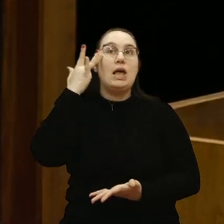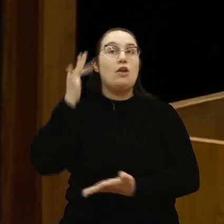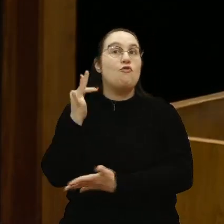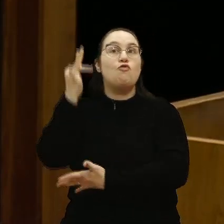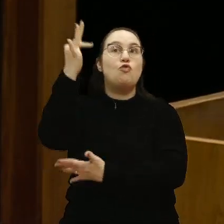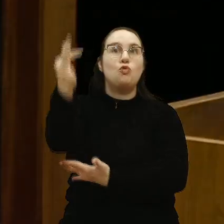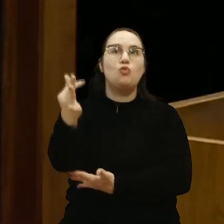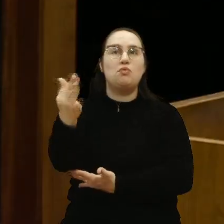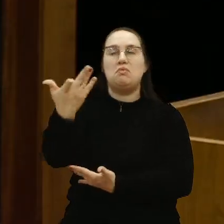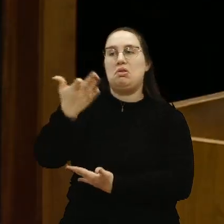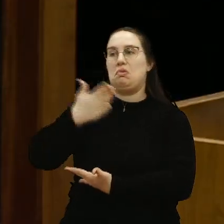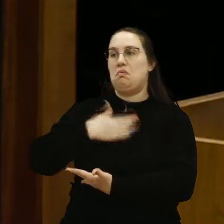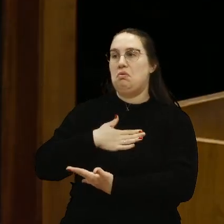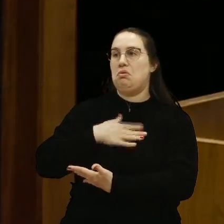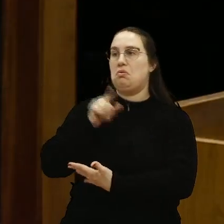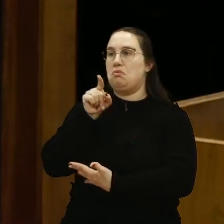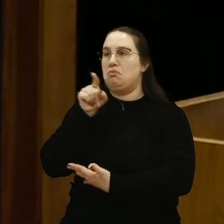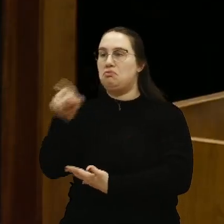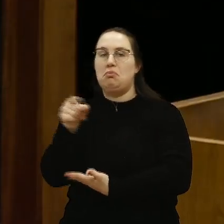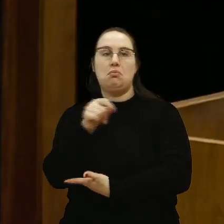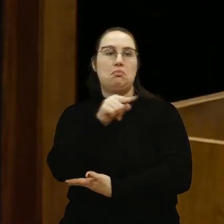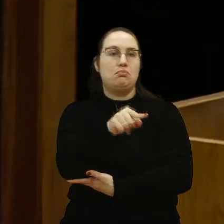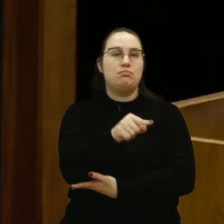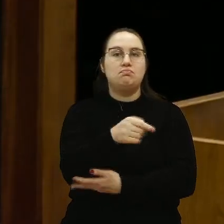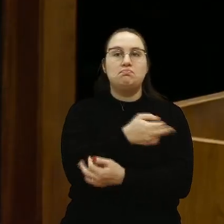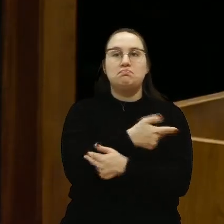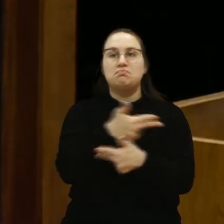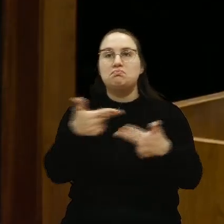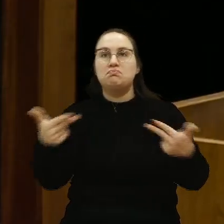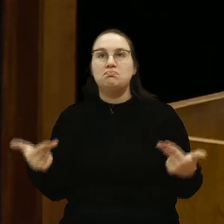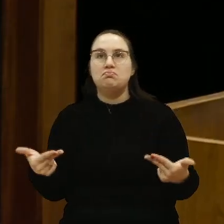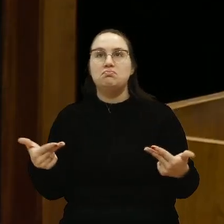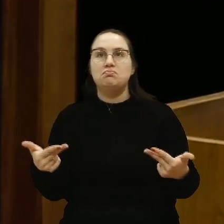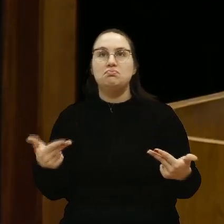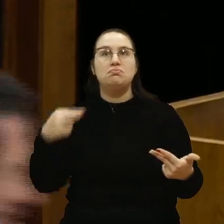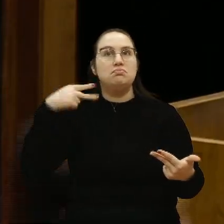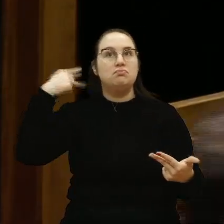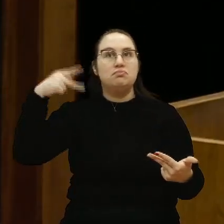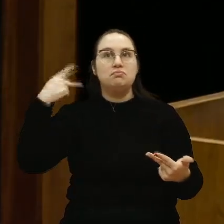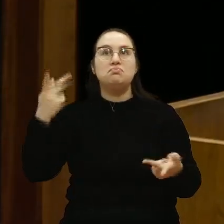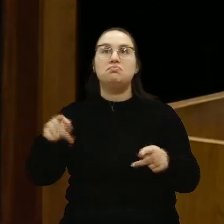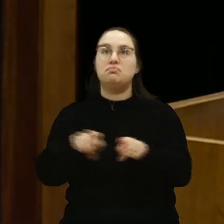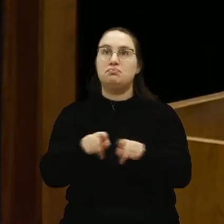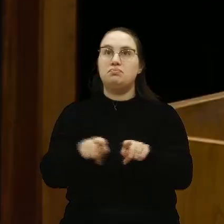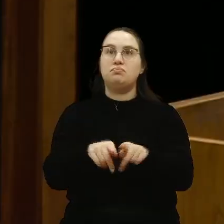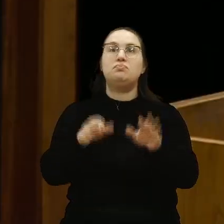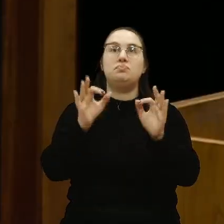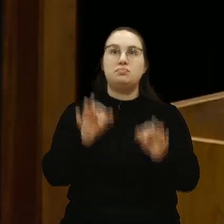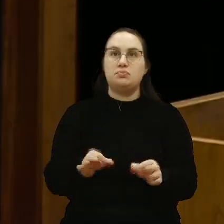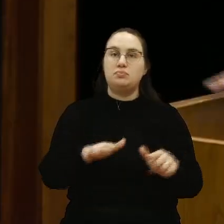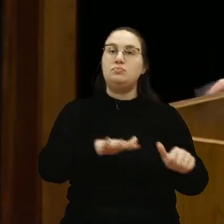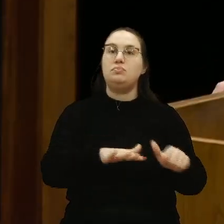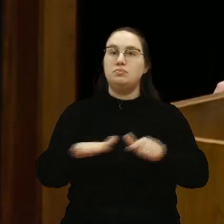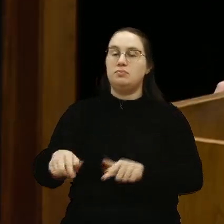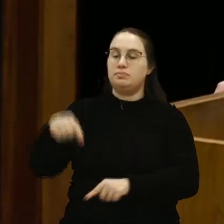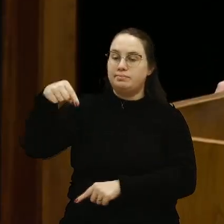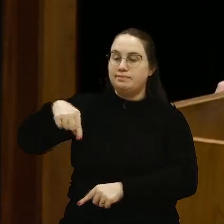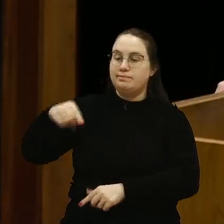ser comigo ou com vossas excelências. Com o senhor vai ser também. Com certeza, na semana que vem, é o senhor que vai estar